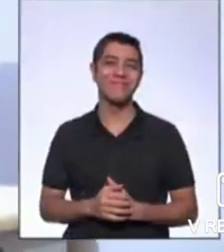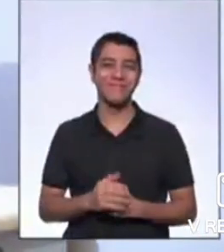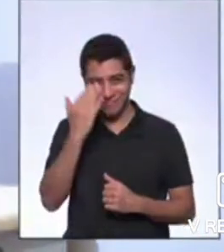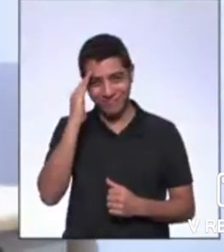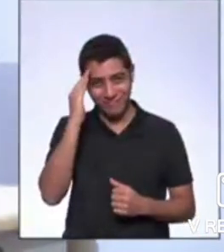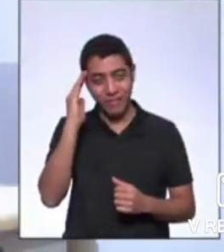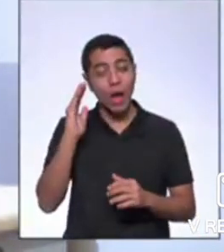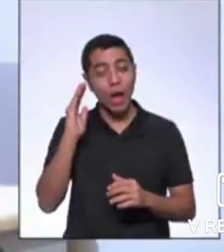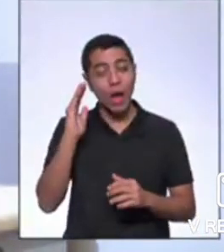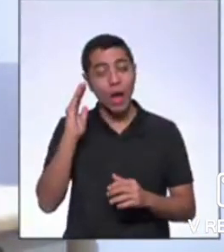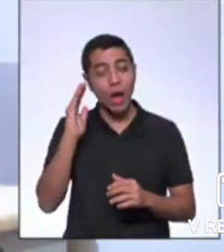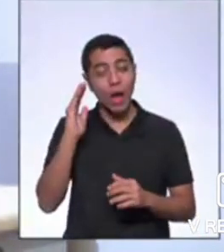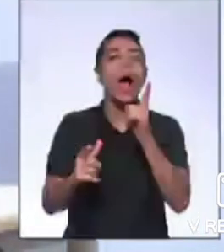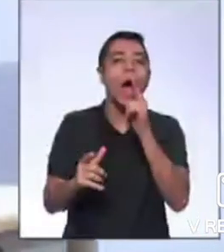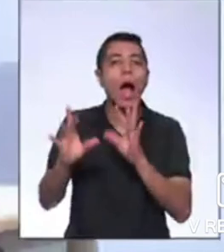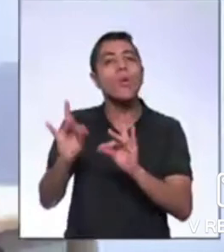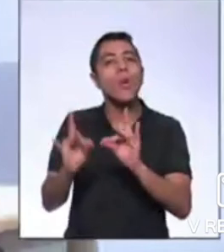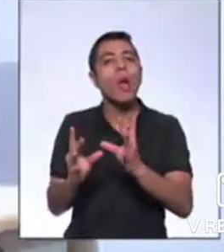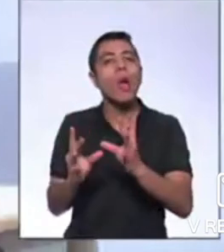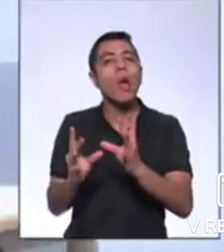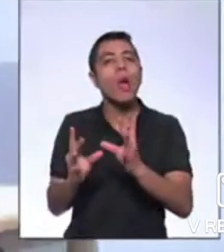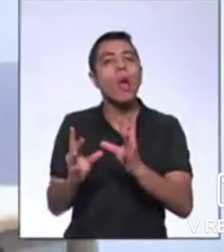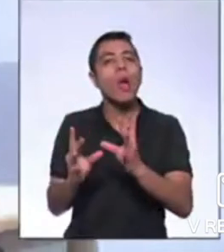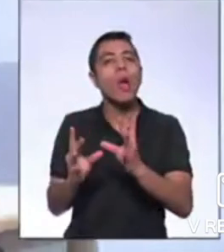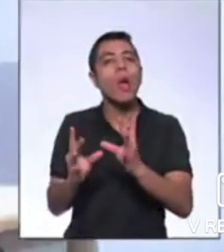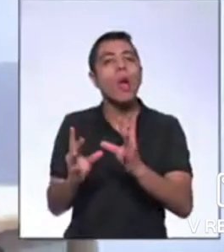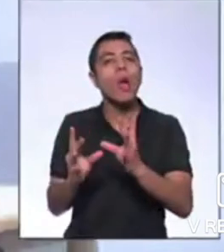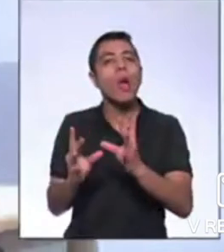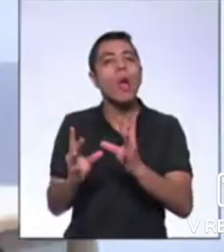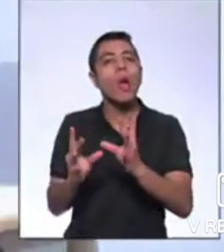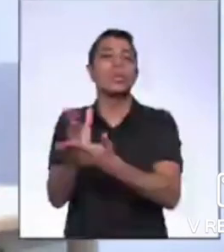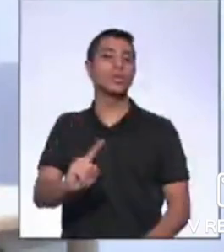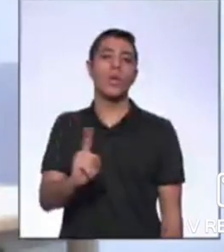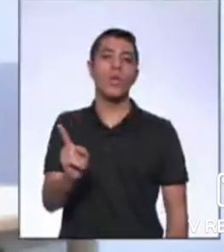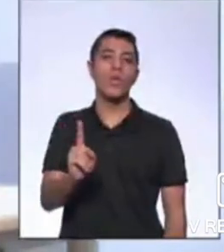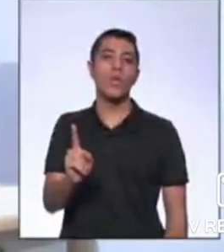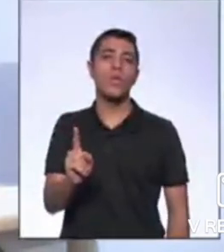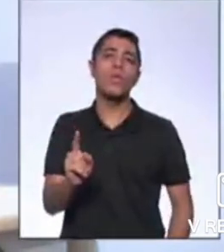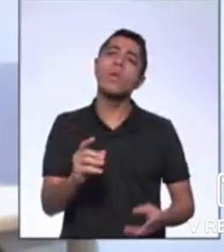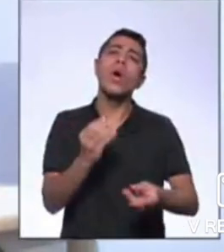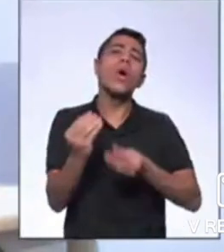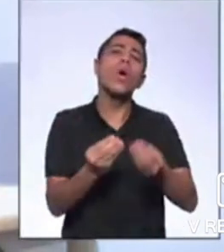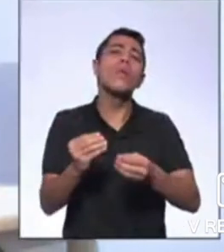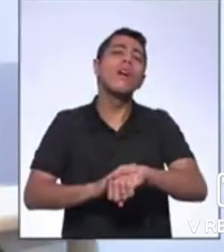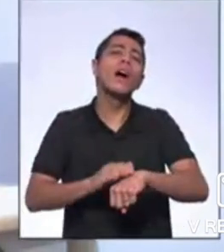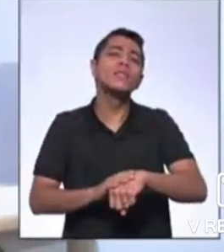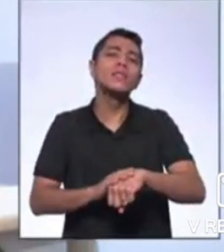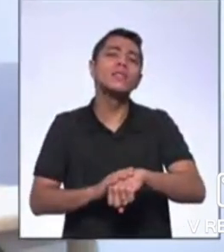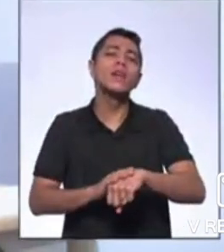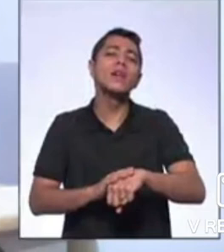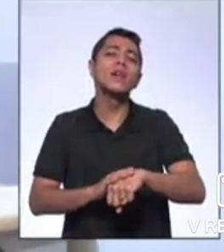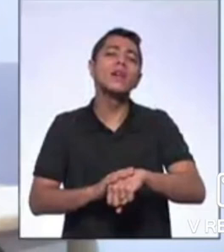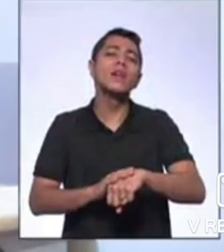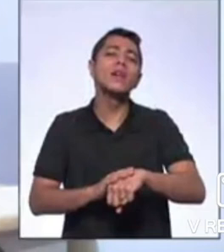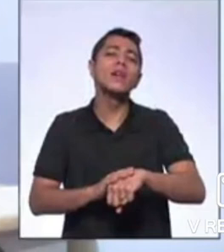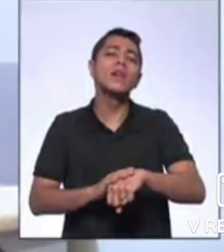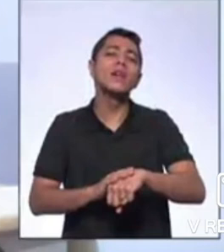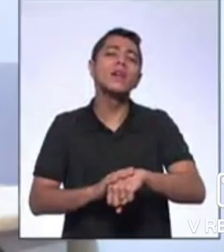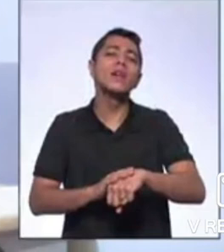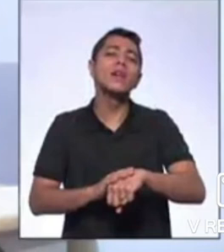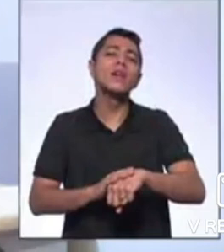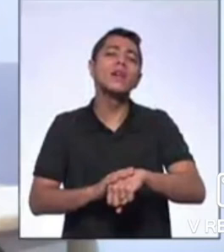água, né? E como que a gente faz esse tipo de solubilidade, né? A gente usa um processo de separação chamado filtração, por exemplo.